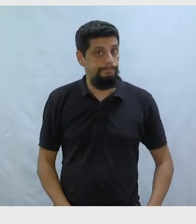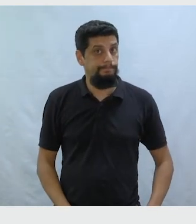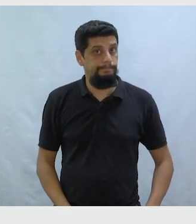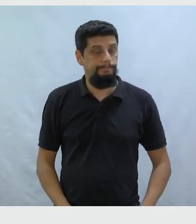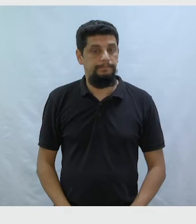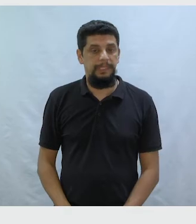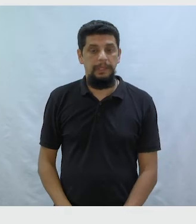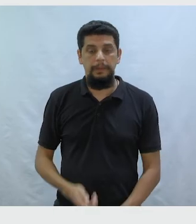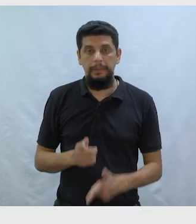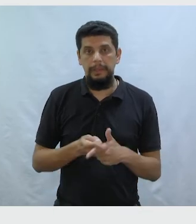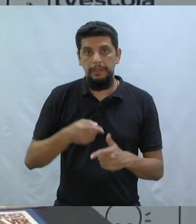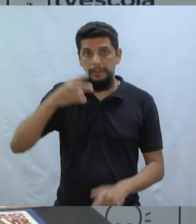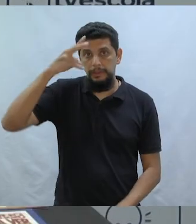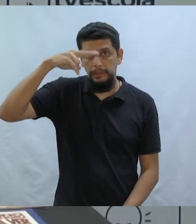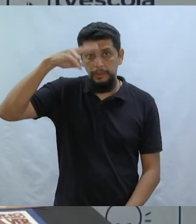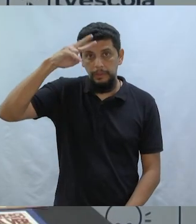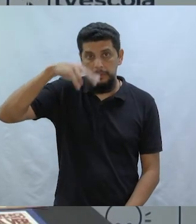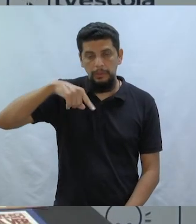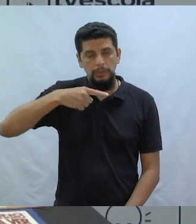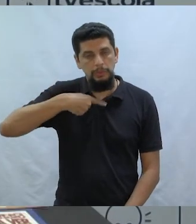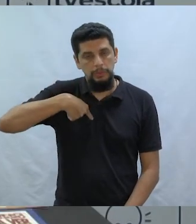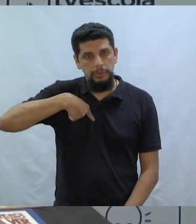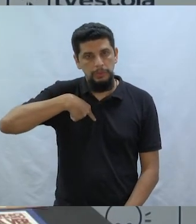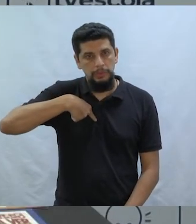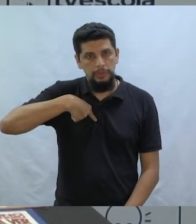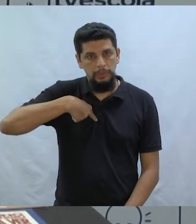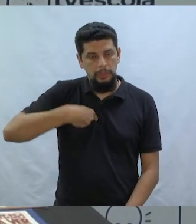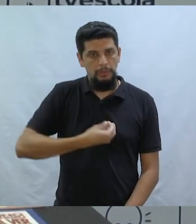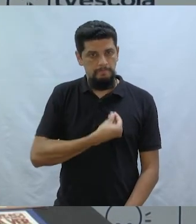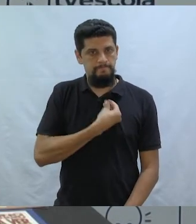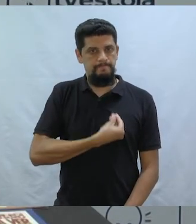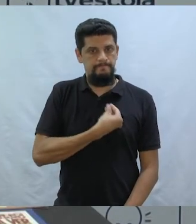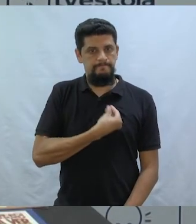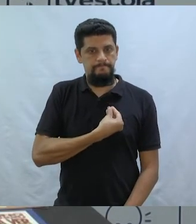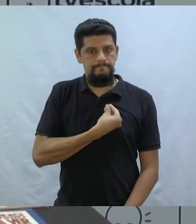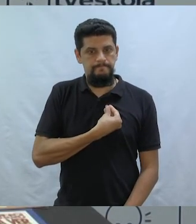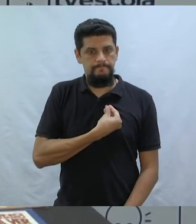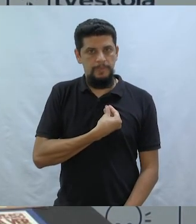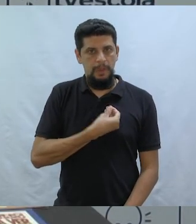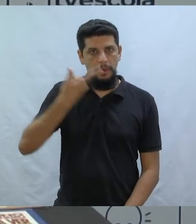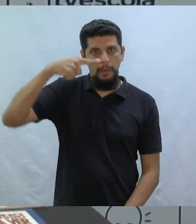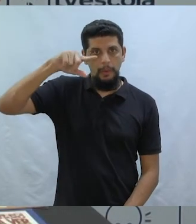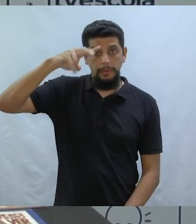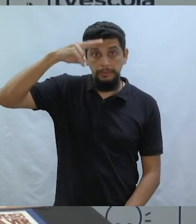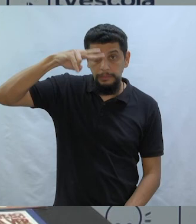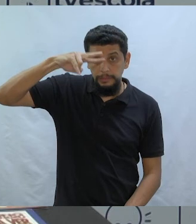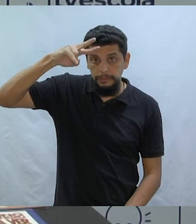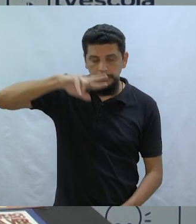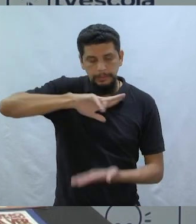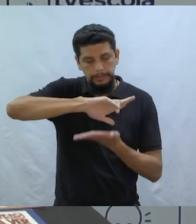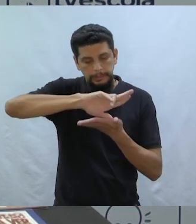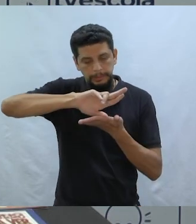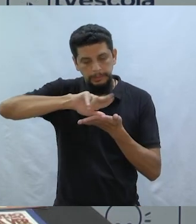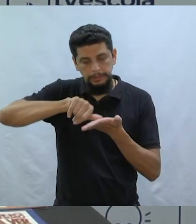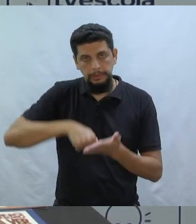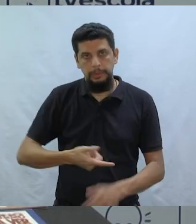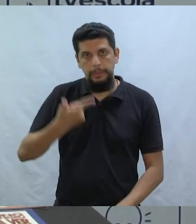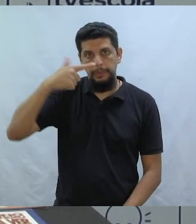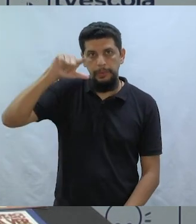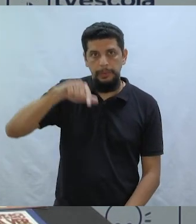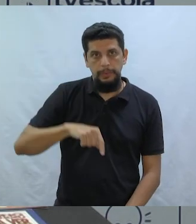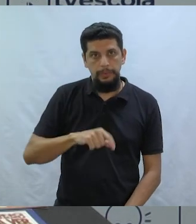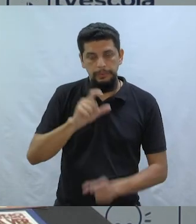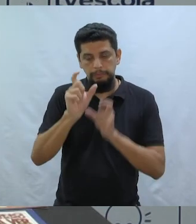reviver porque as histórias fazem com que a gente viva viva outras histórias viva